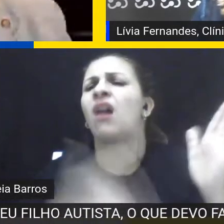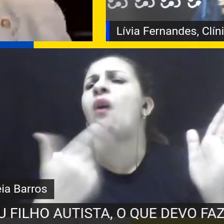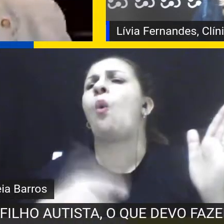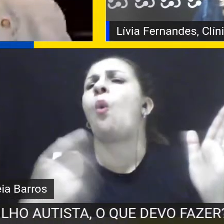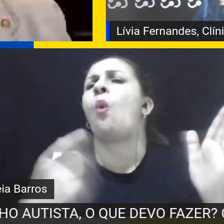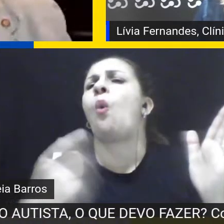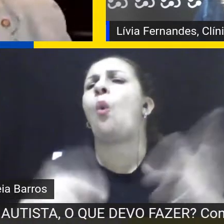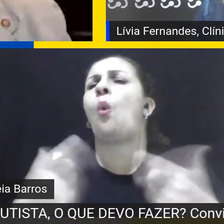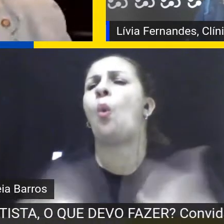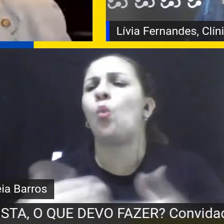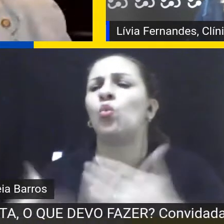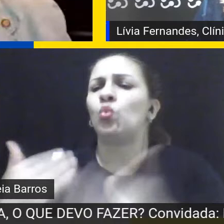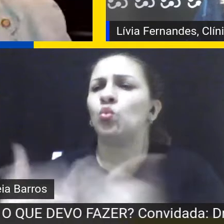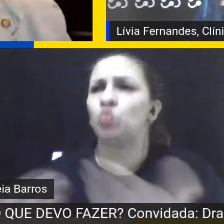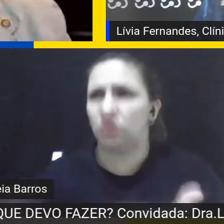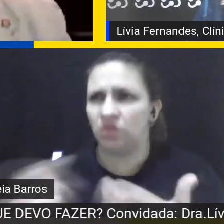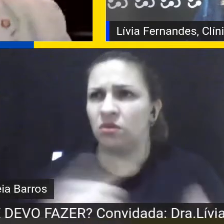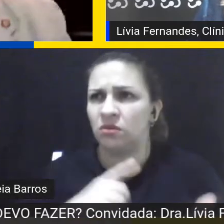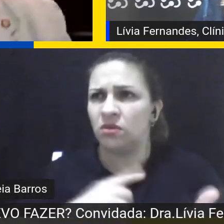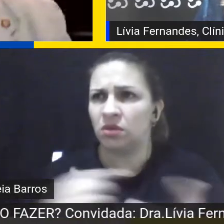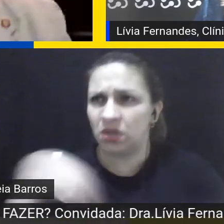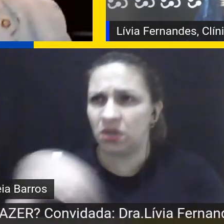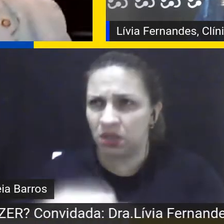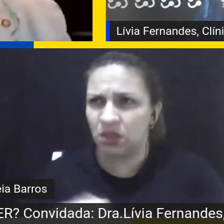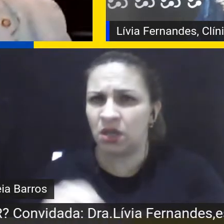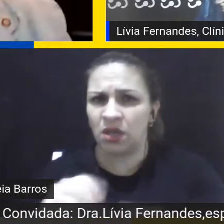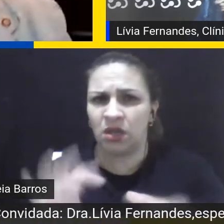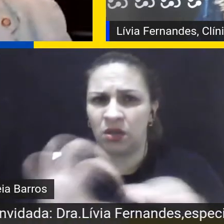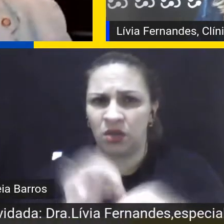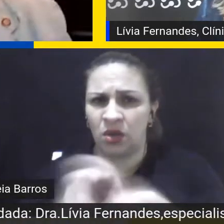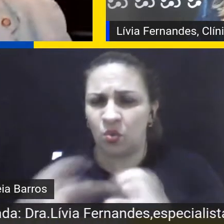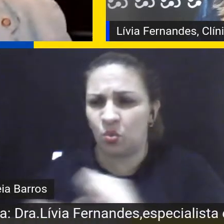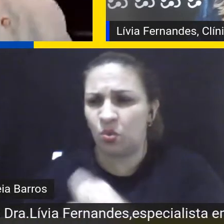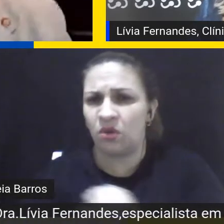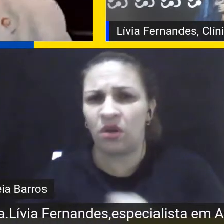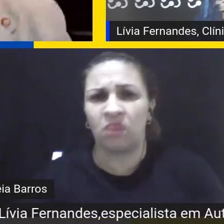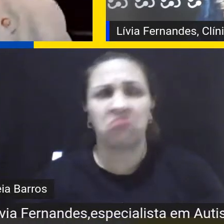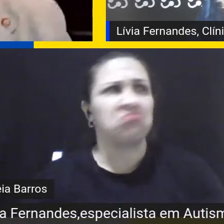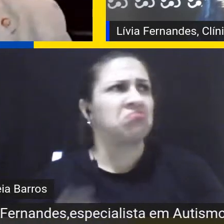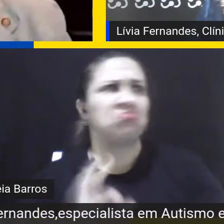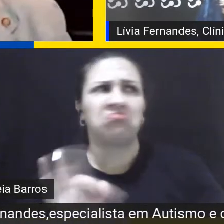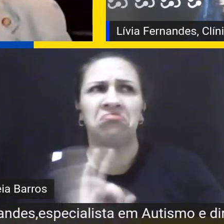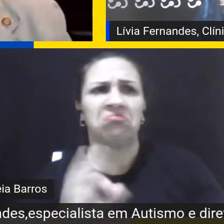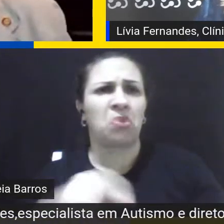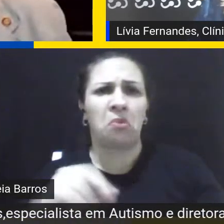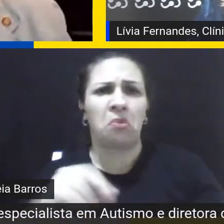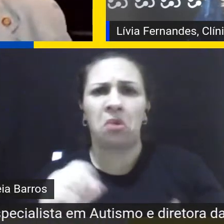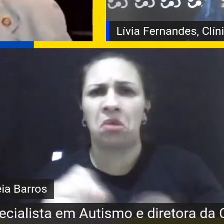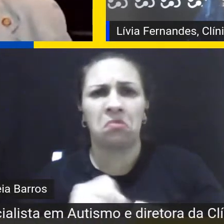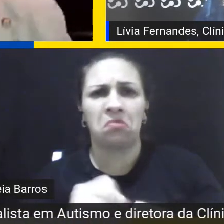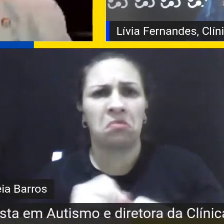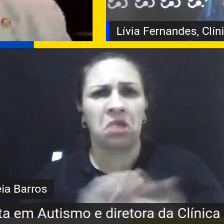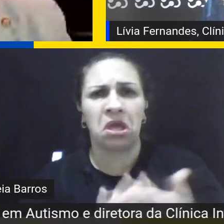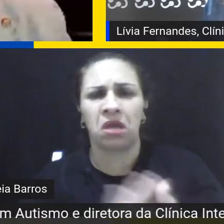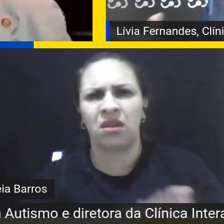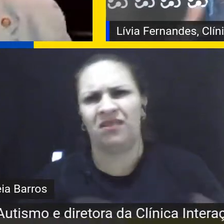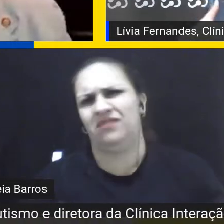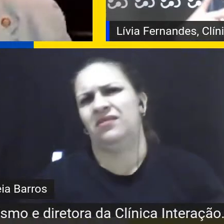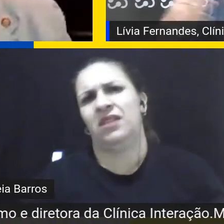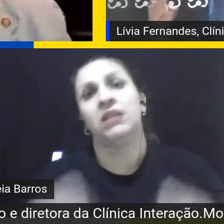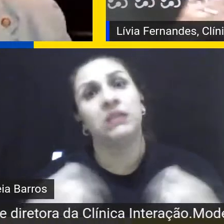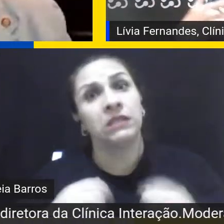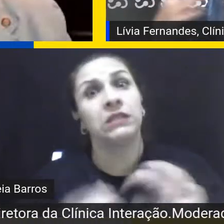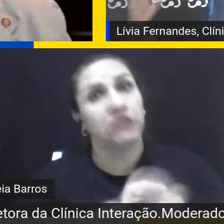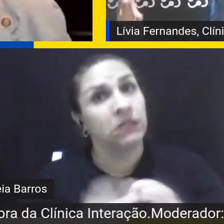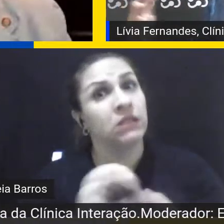desenvolvimento da criança dentro da integração sensorial? Eu também nunca fiz. Então, a integração sensorial, ela não é